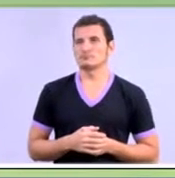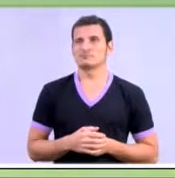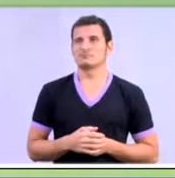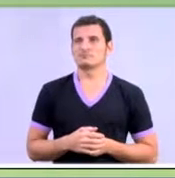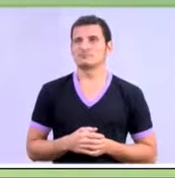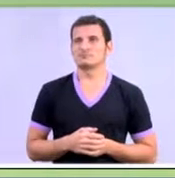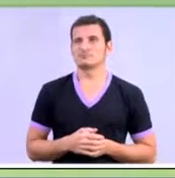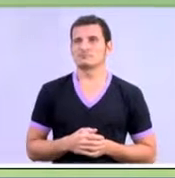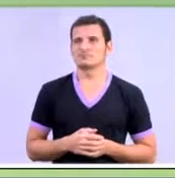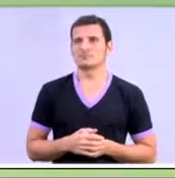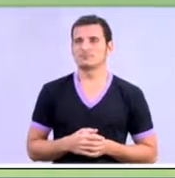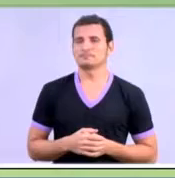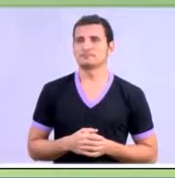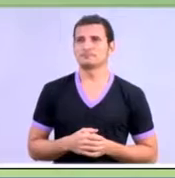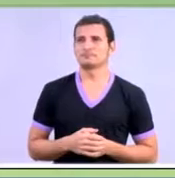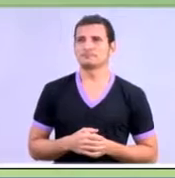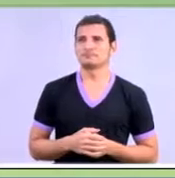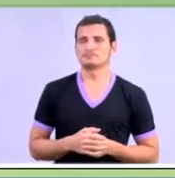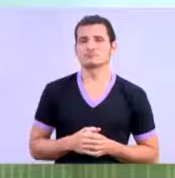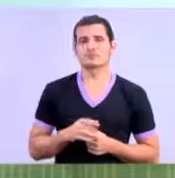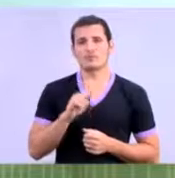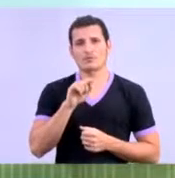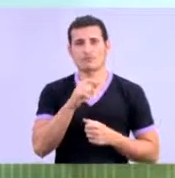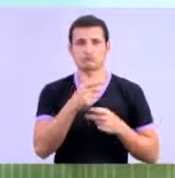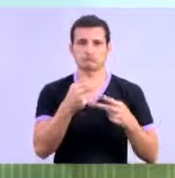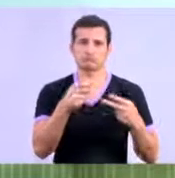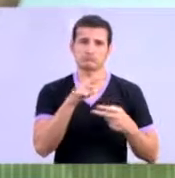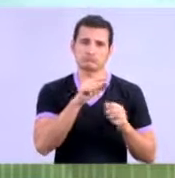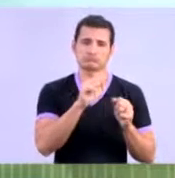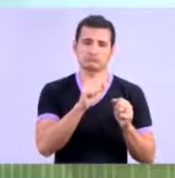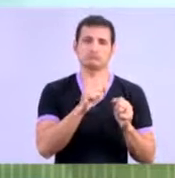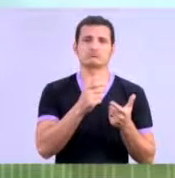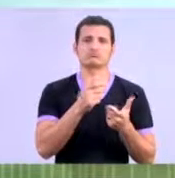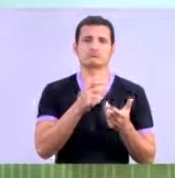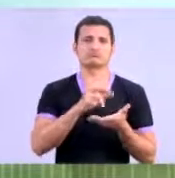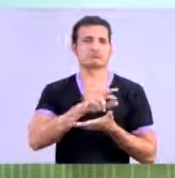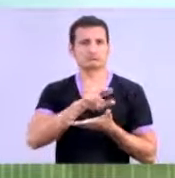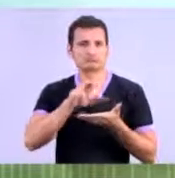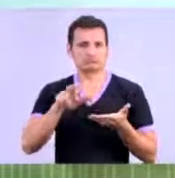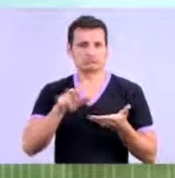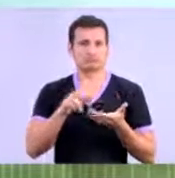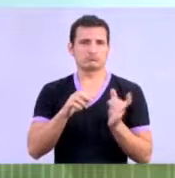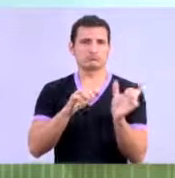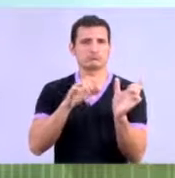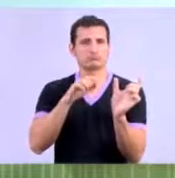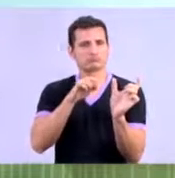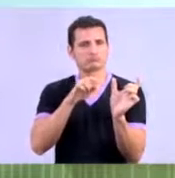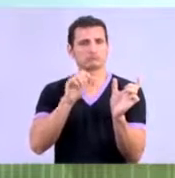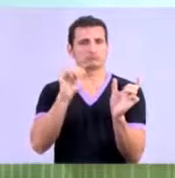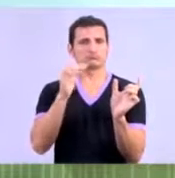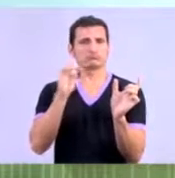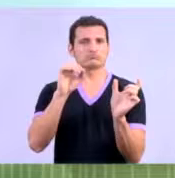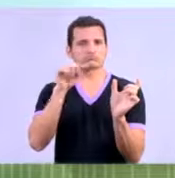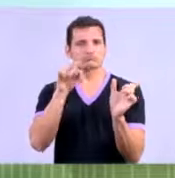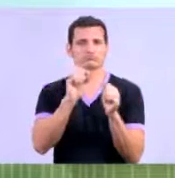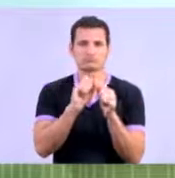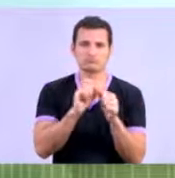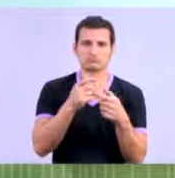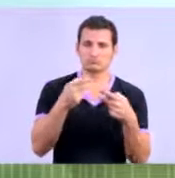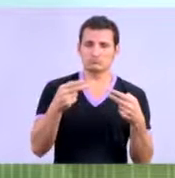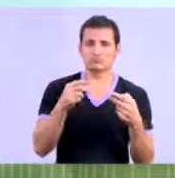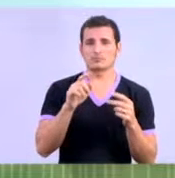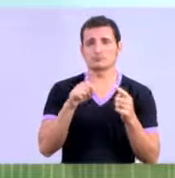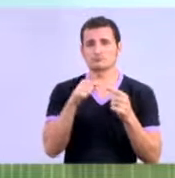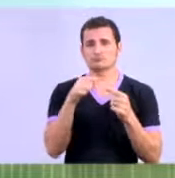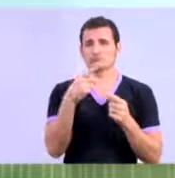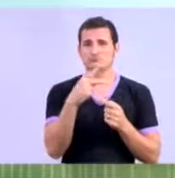Um objeto, né, eu posso definir várias ações para esse objeto. Só que algumas ações, ela tem, o objetivo dela é o mesmo.